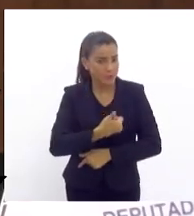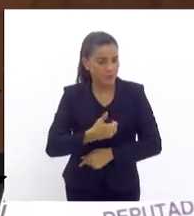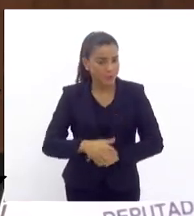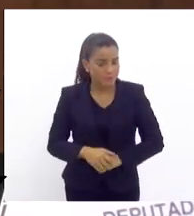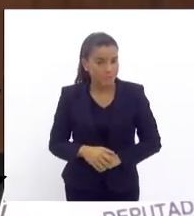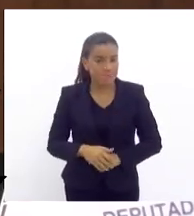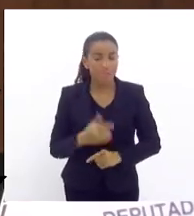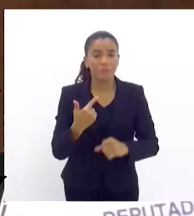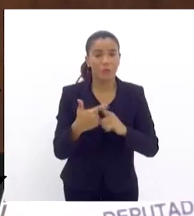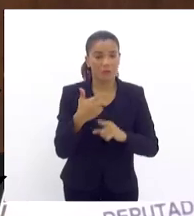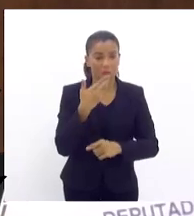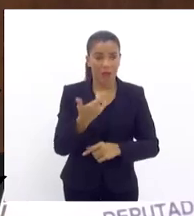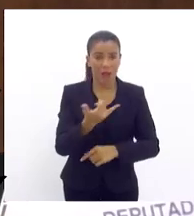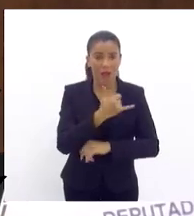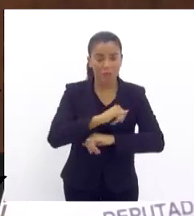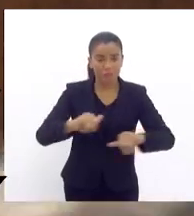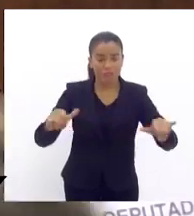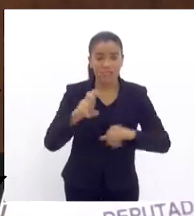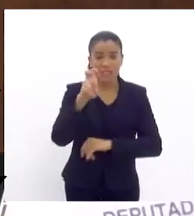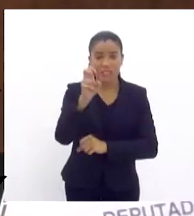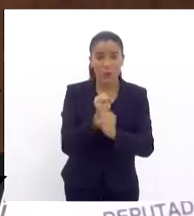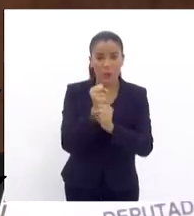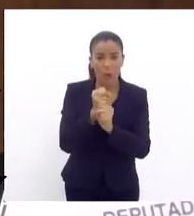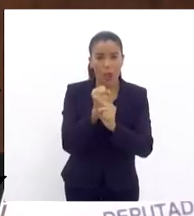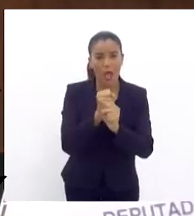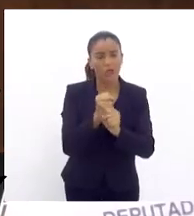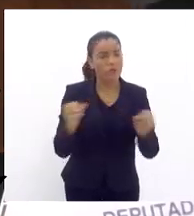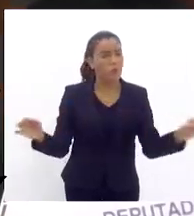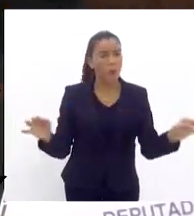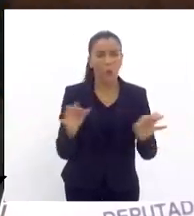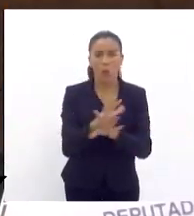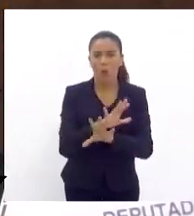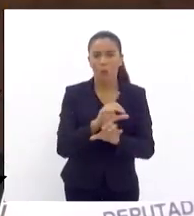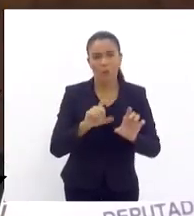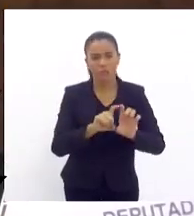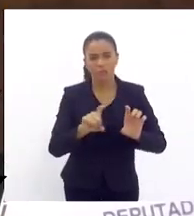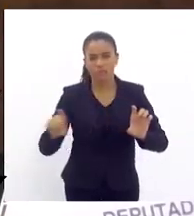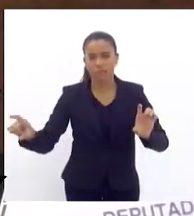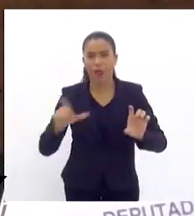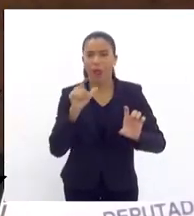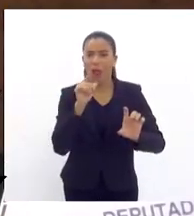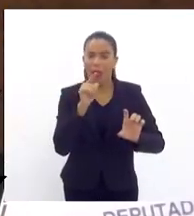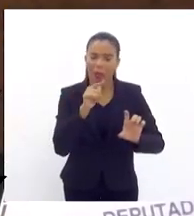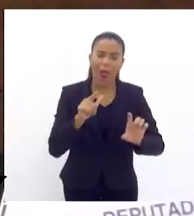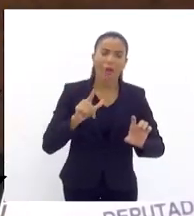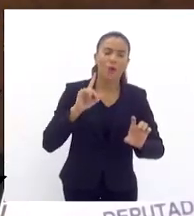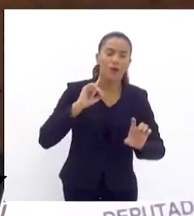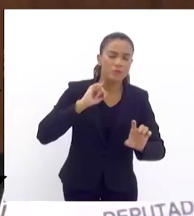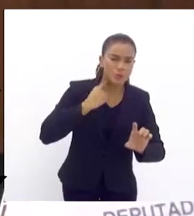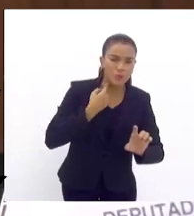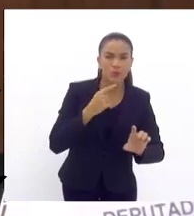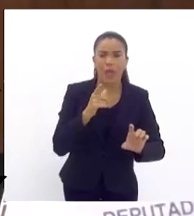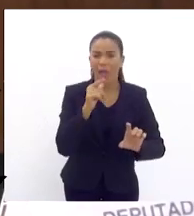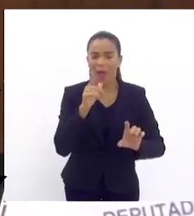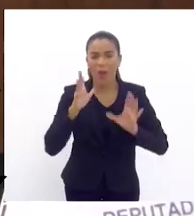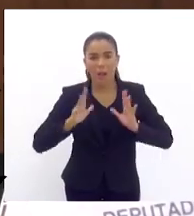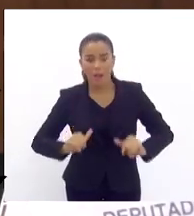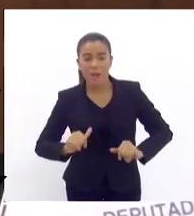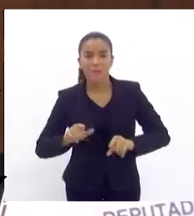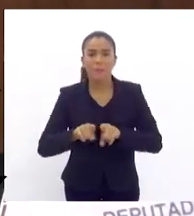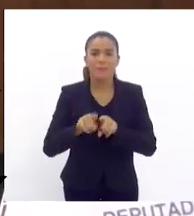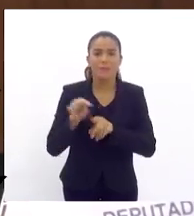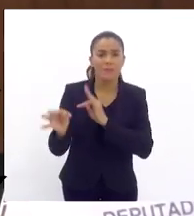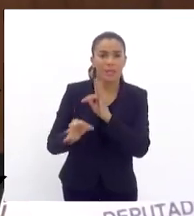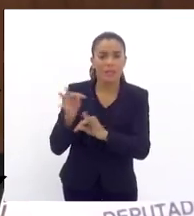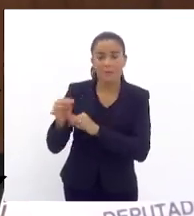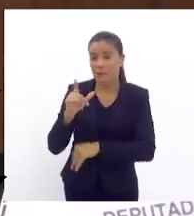em 5 anos teria 90% do saneamento atendido? Então, essa é a grande questão. As empresas privadas não